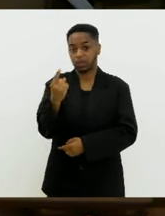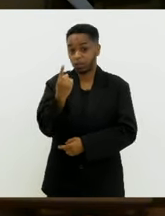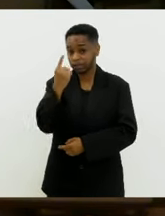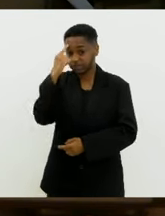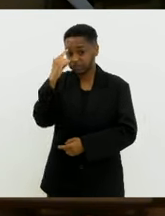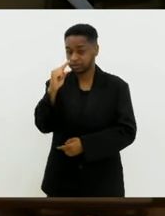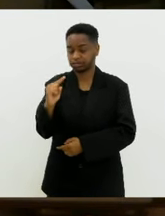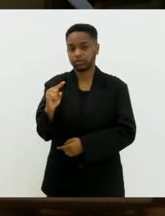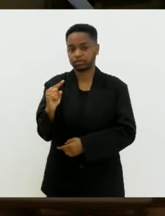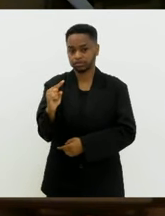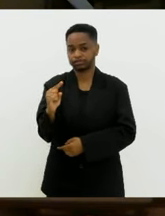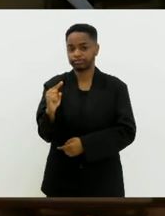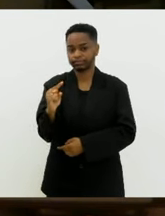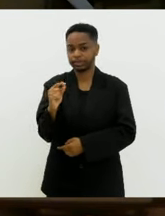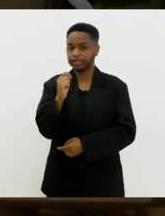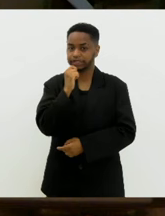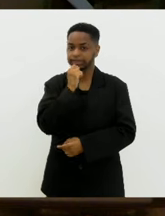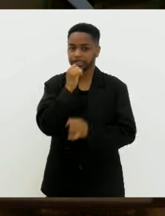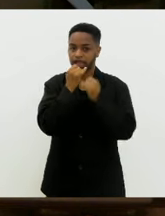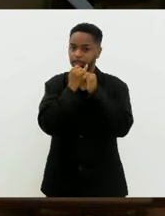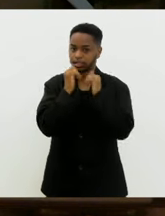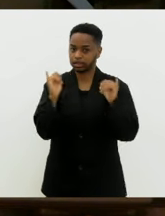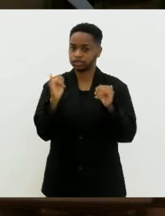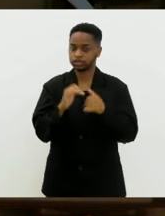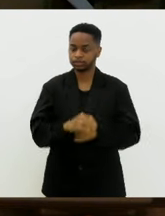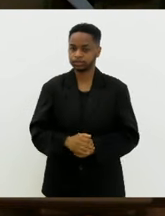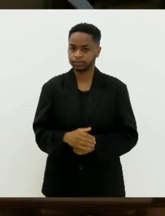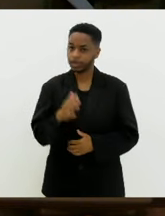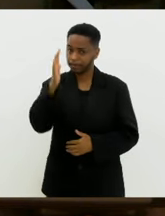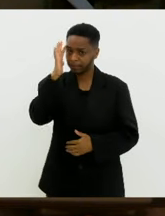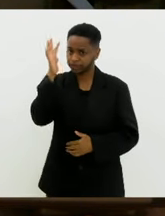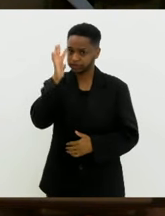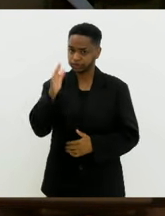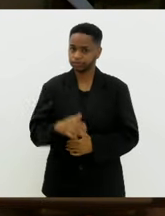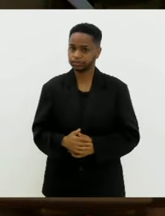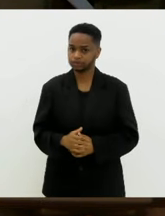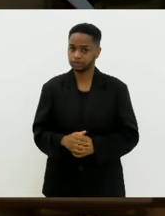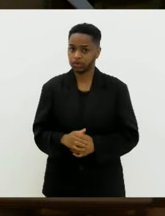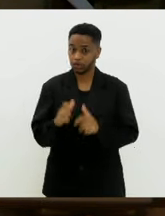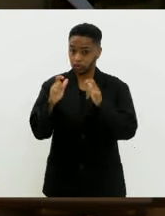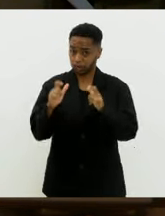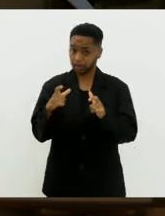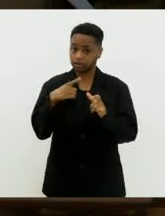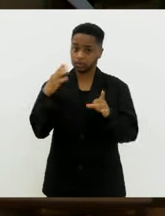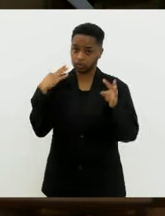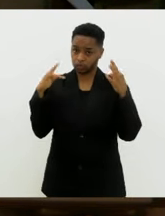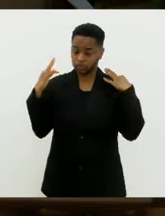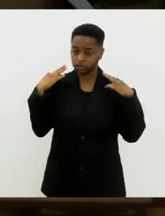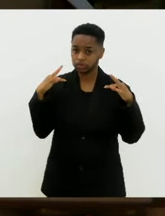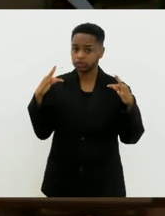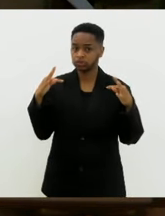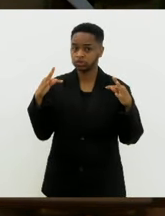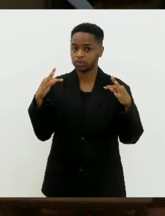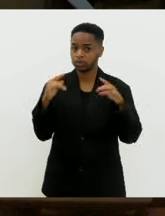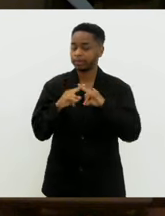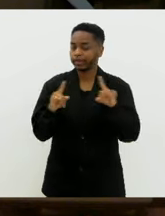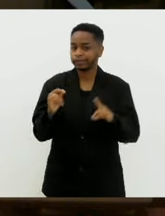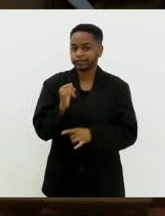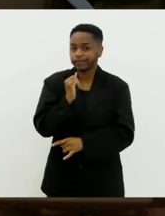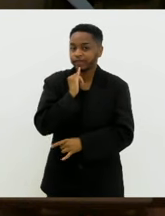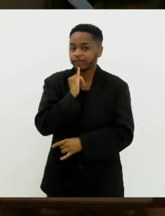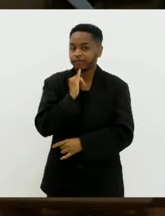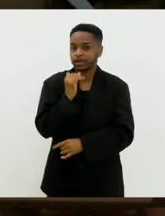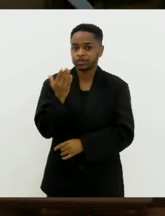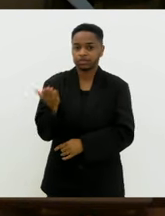uma semana sem energia. Aí você imagina, o local que vive do turismo e, infelizmente,